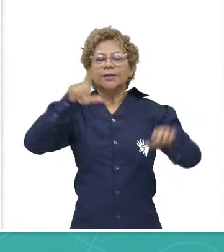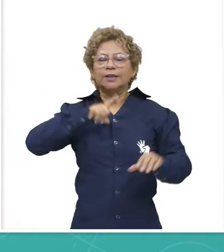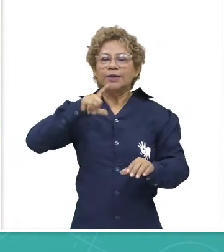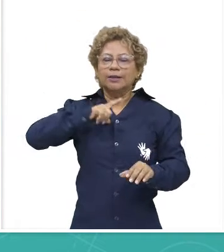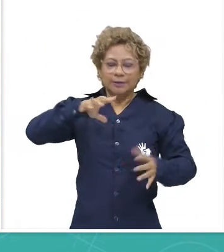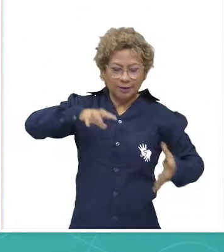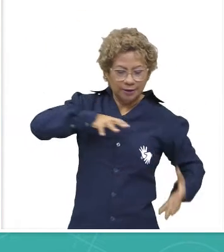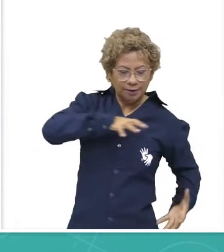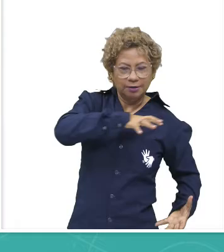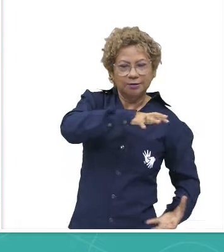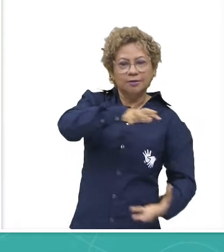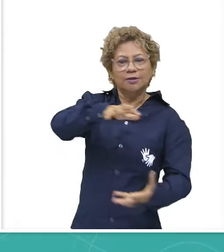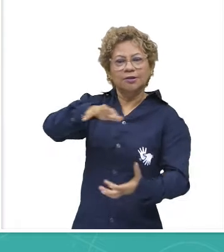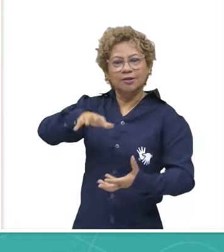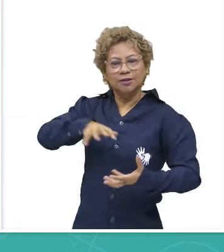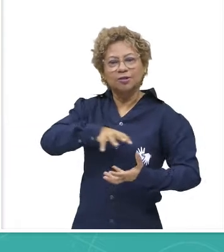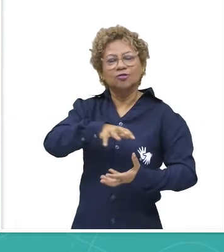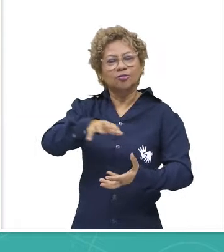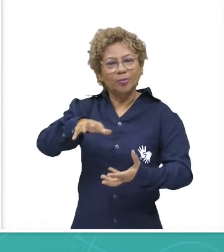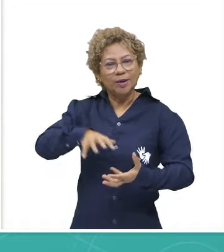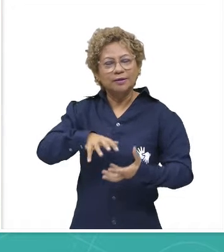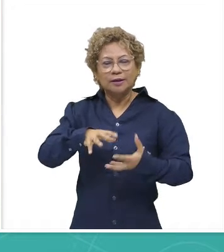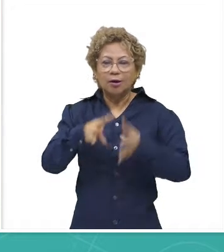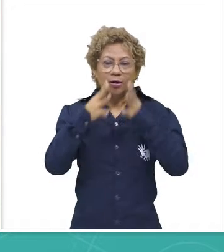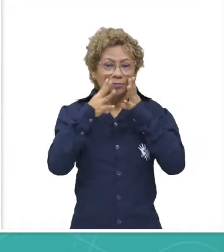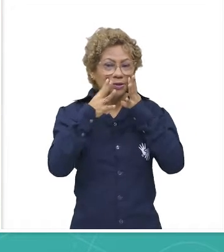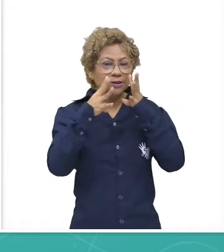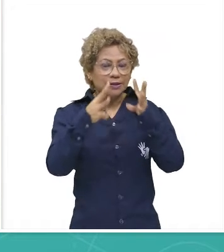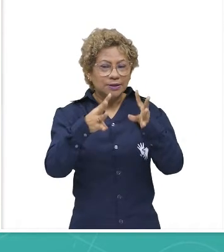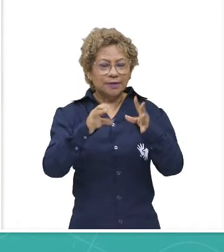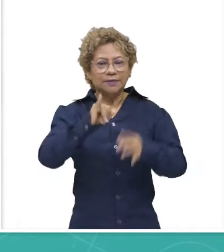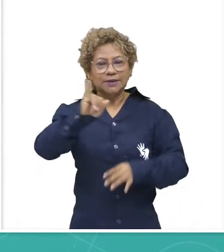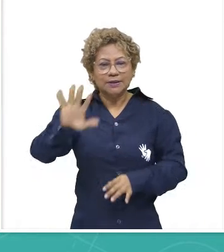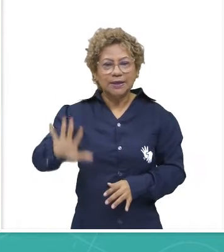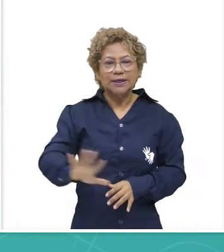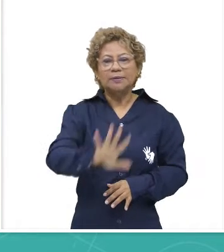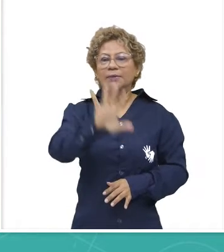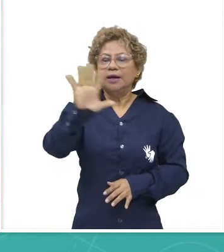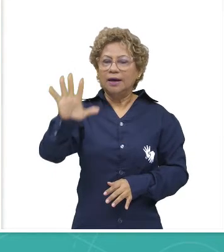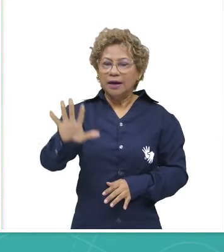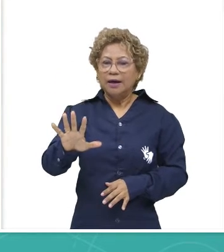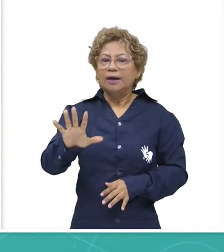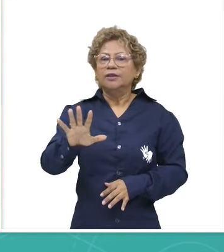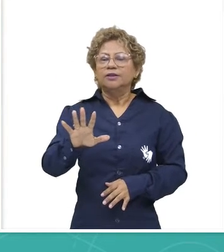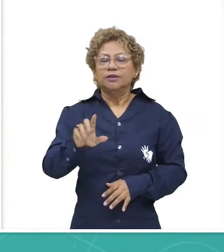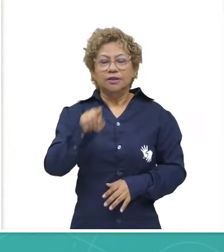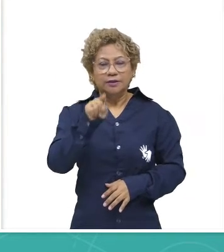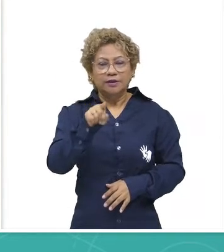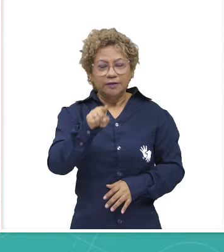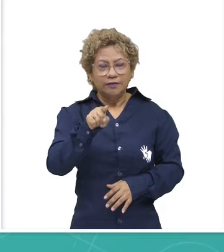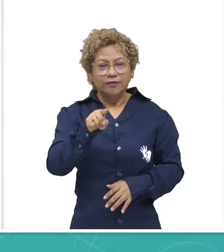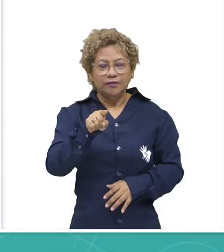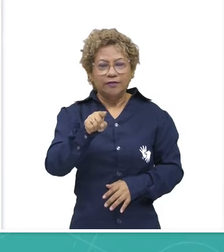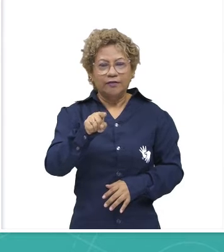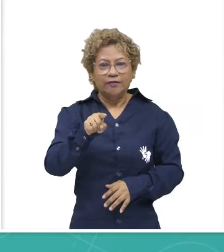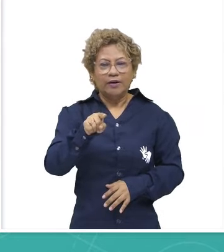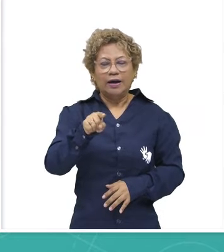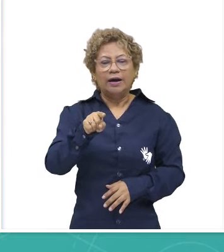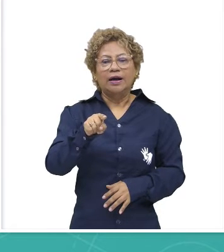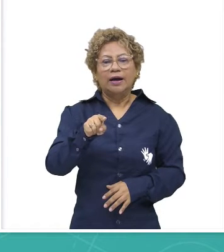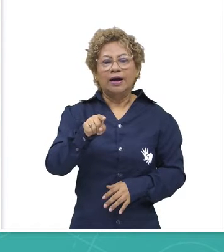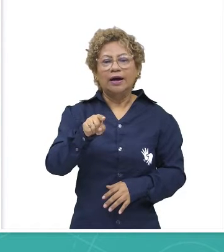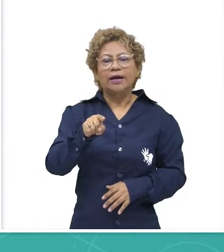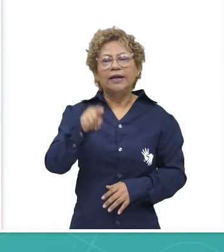do planeta. Peço que vocês olhem para essa imagem, ela tem algumas indicações. No decorrer da aula nós